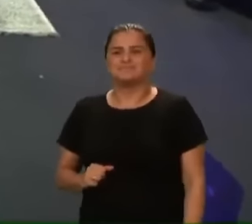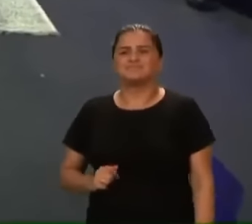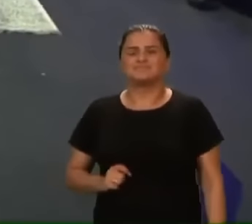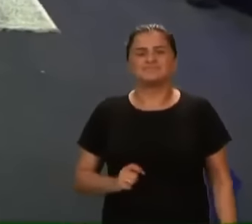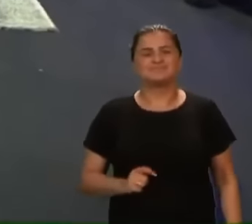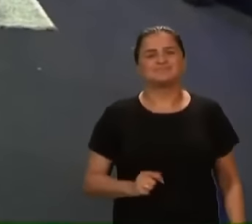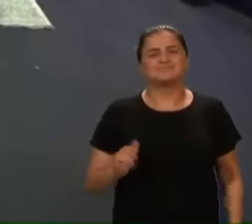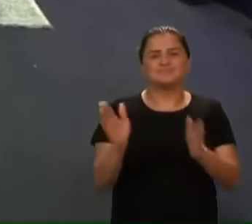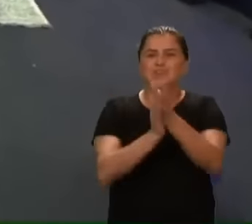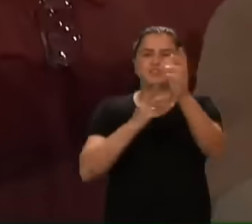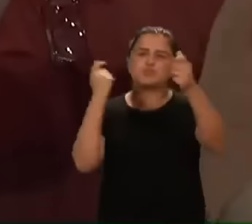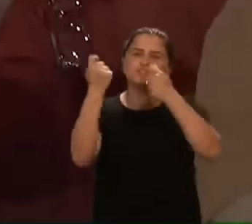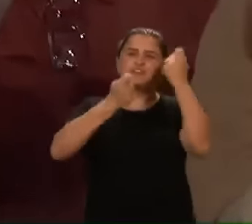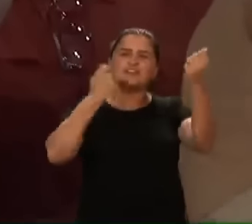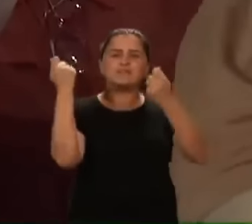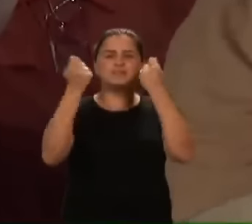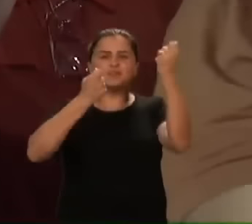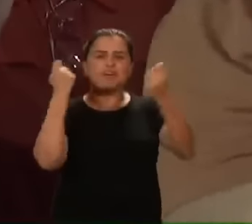Aleluia!